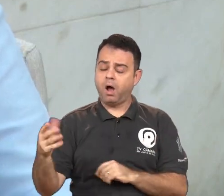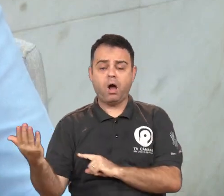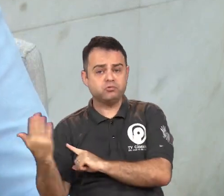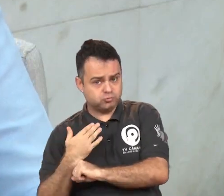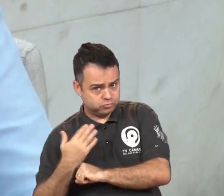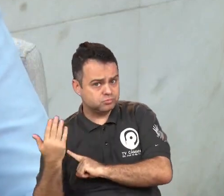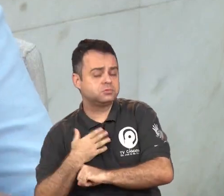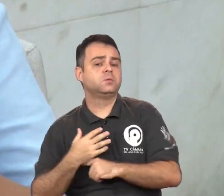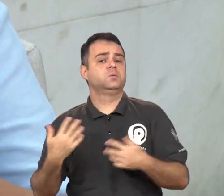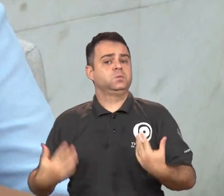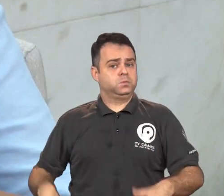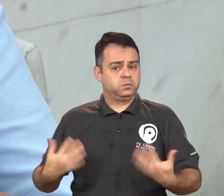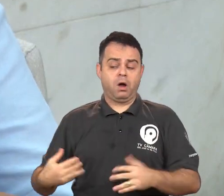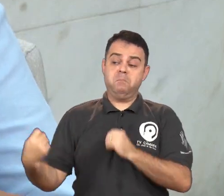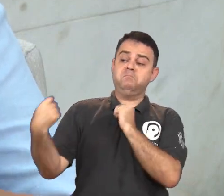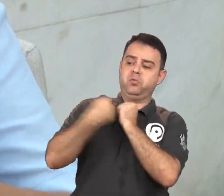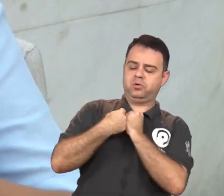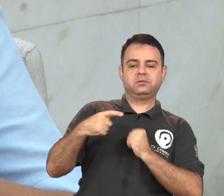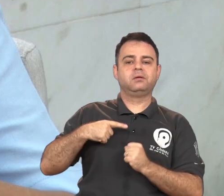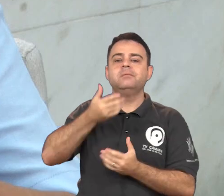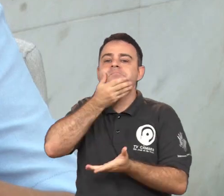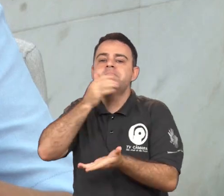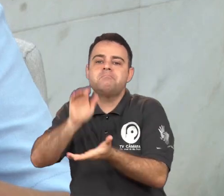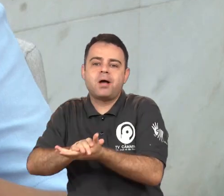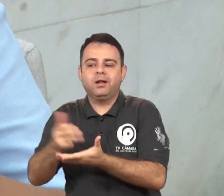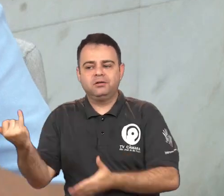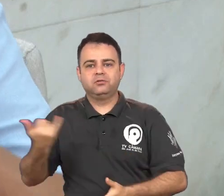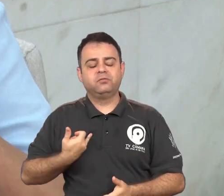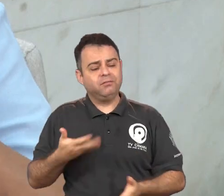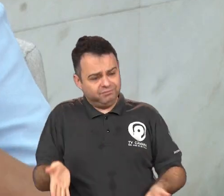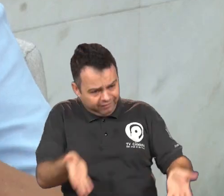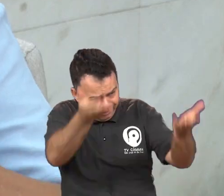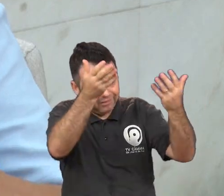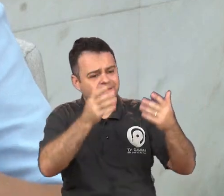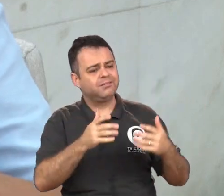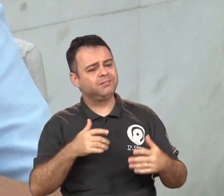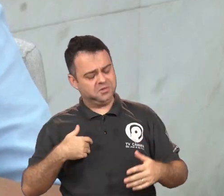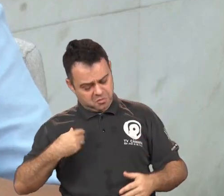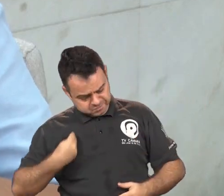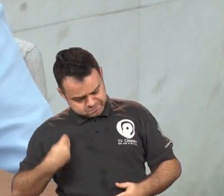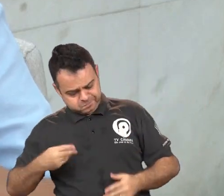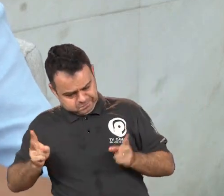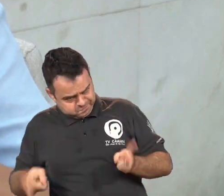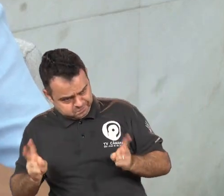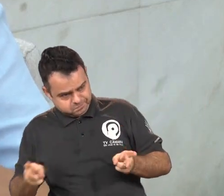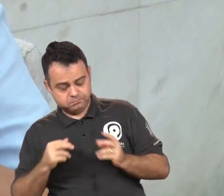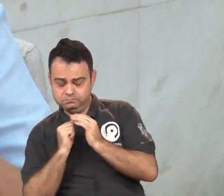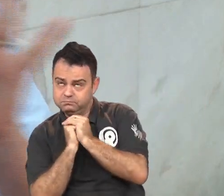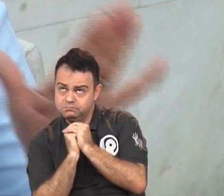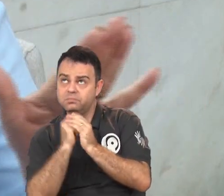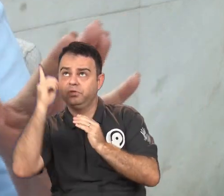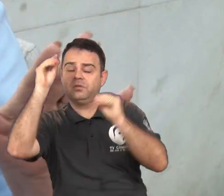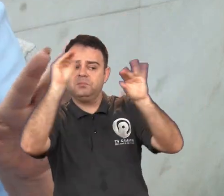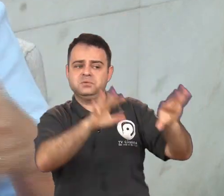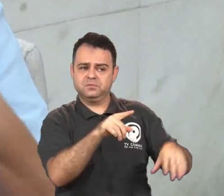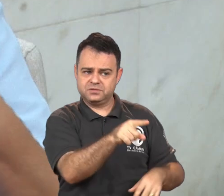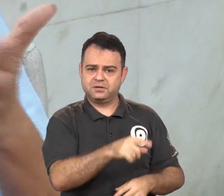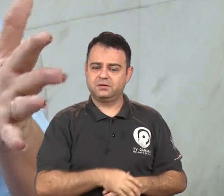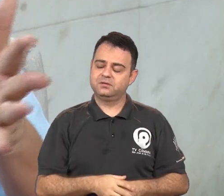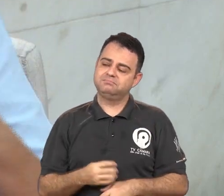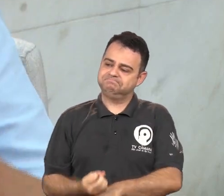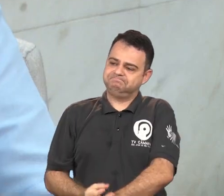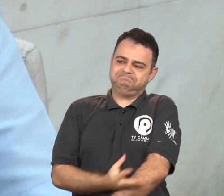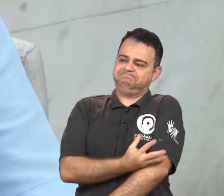que me acompanha muito. Apoio. Como meu marido sempre diz, ele fala, vai que eu tô aqui, tô rezando por você. Eu